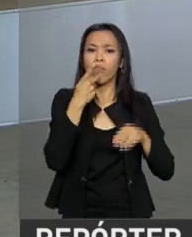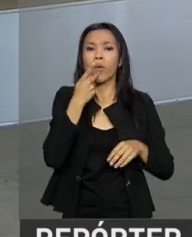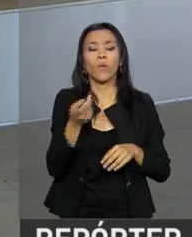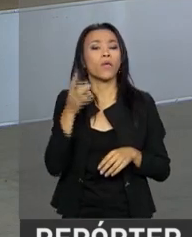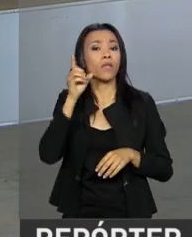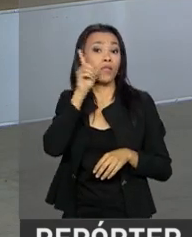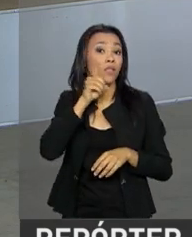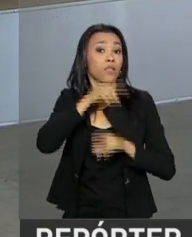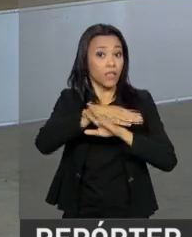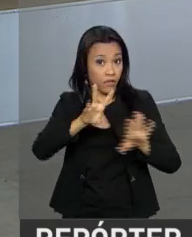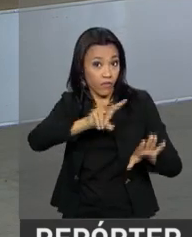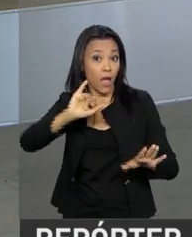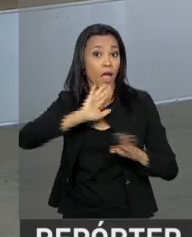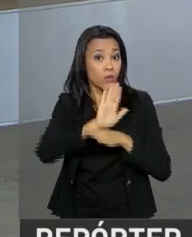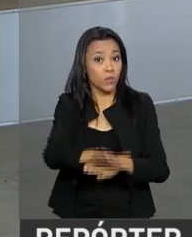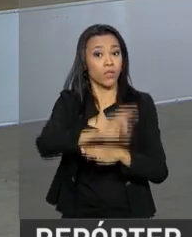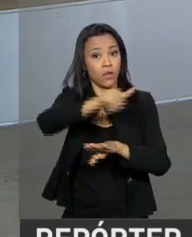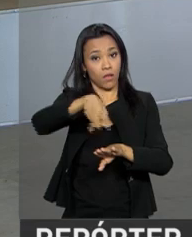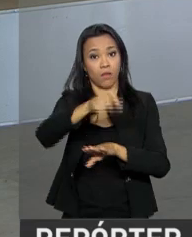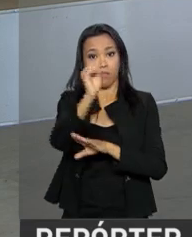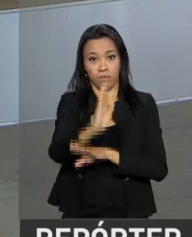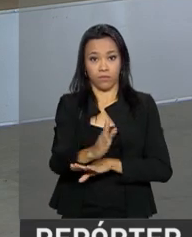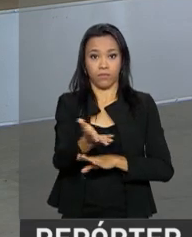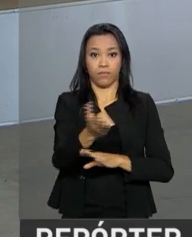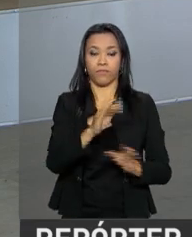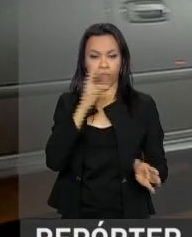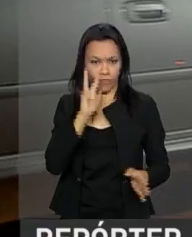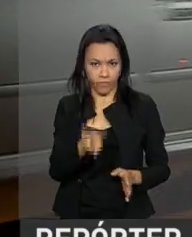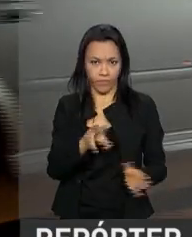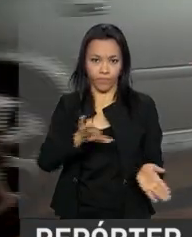vai salvar o Brasil. Vamos ver na reportagem.